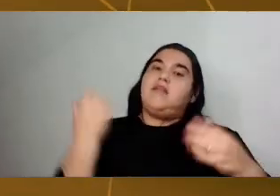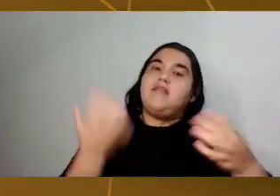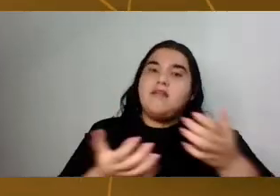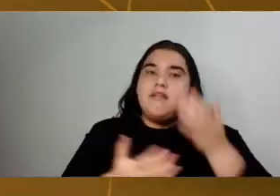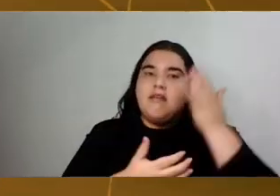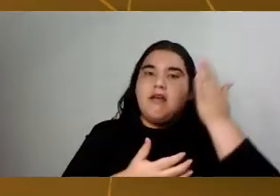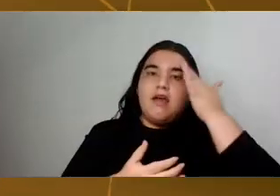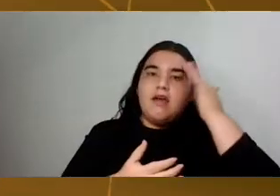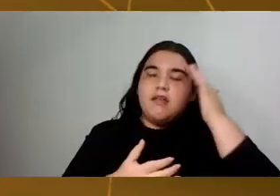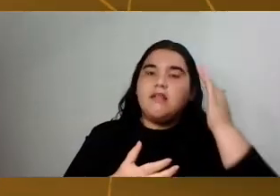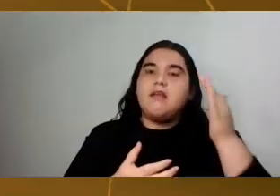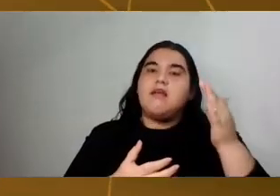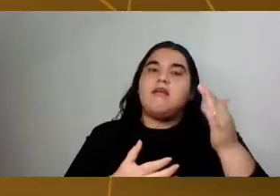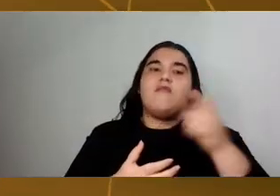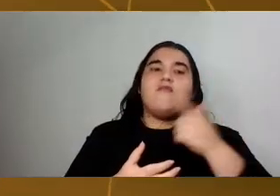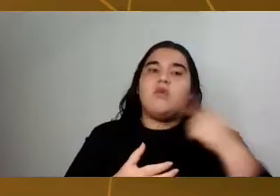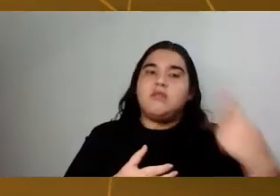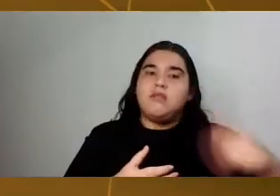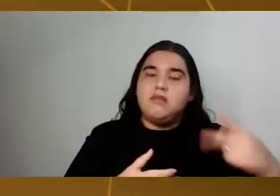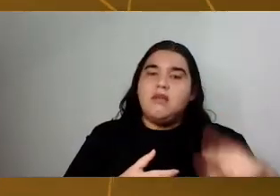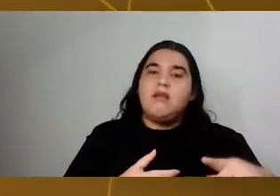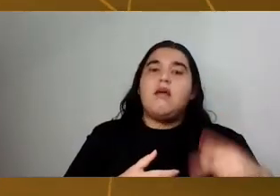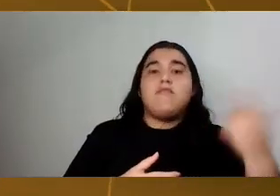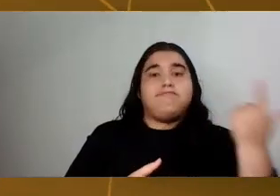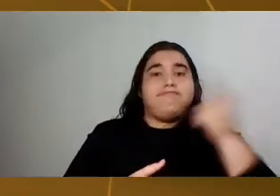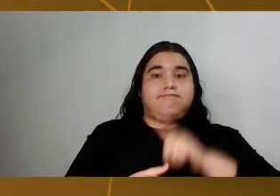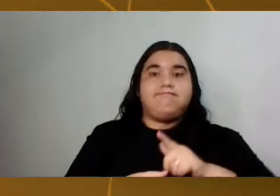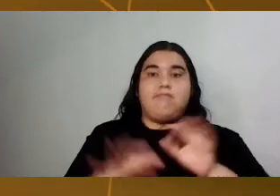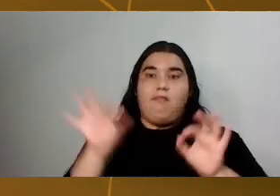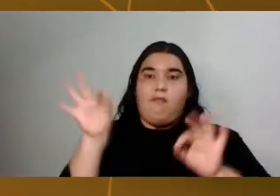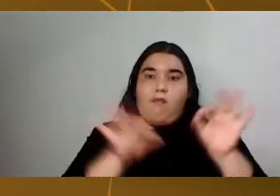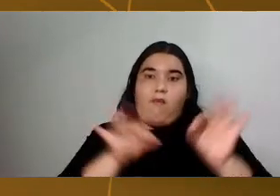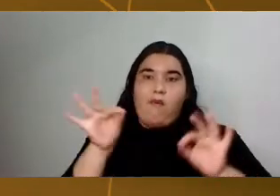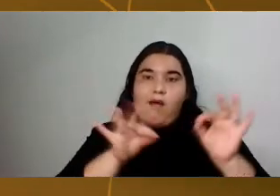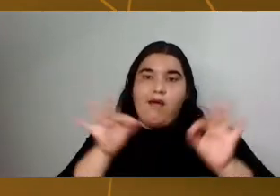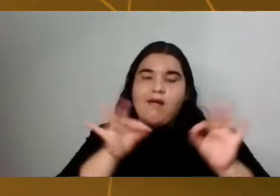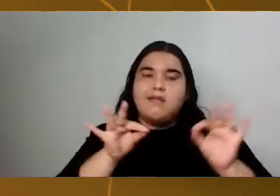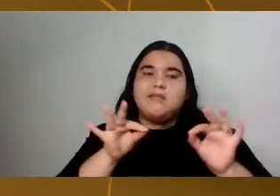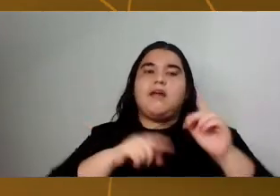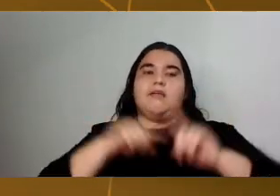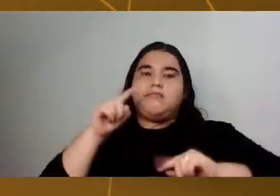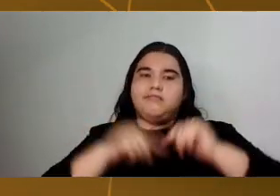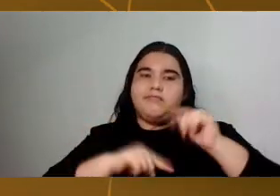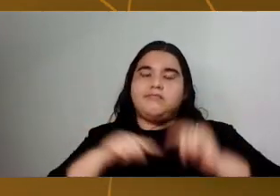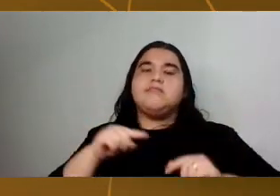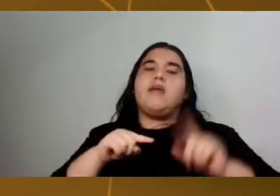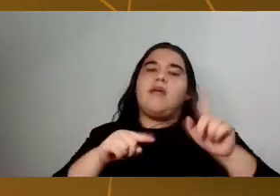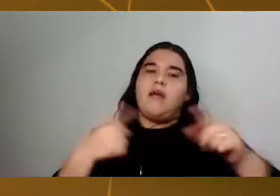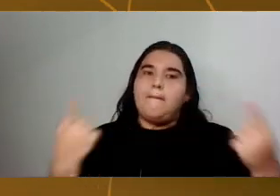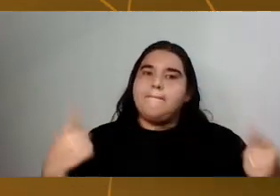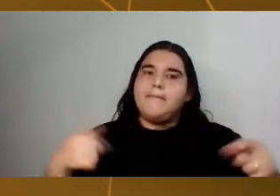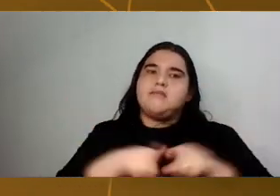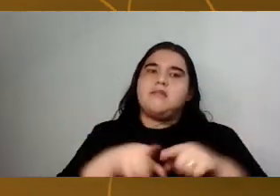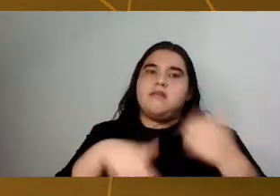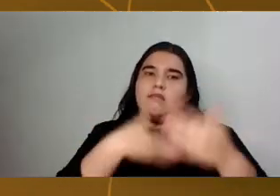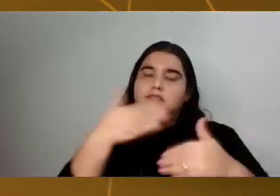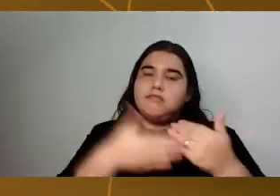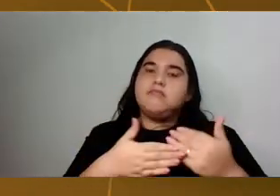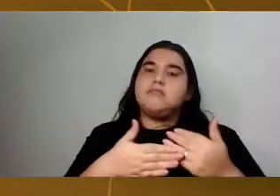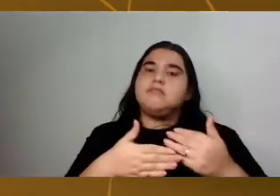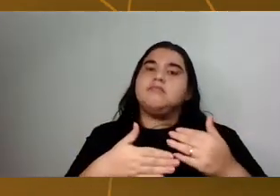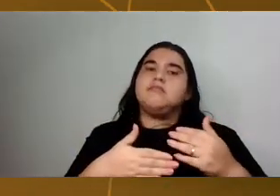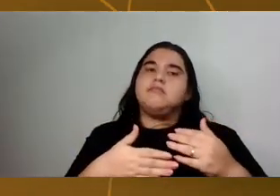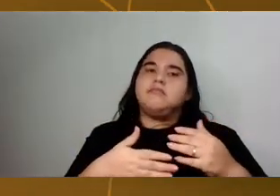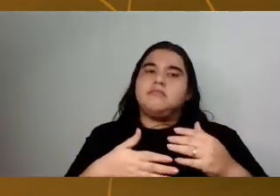trabalhamos com o mercado, chegamos a esse equipamento, foi desenvolvido com um parceiro. Você vê que ele é um equipamento, apesar